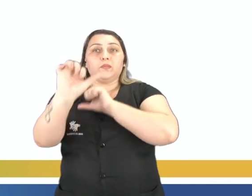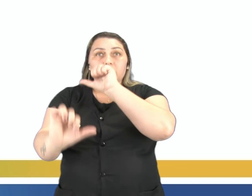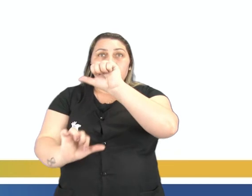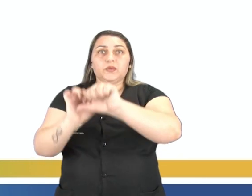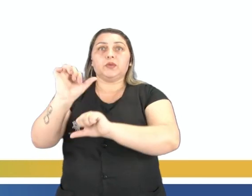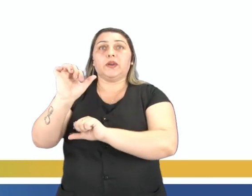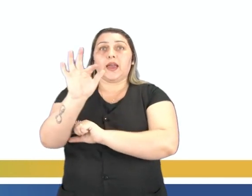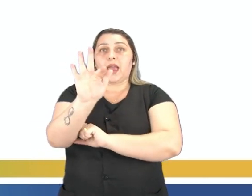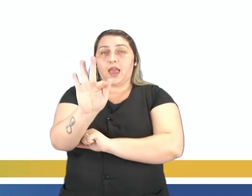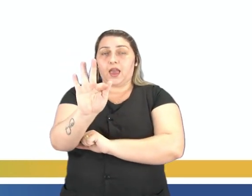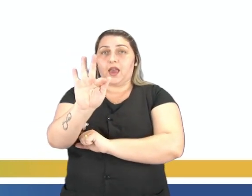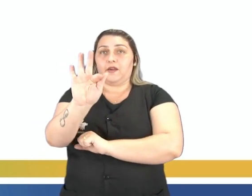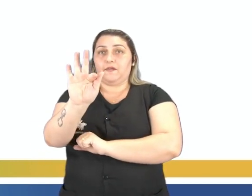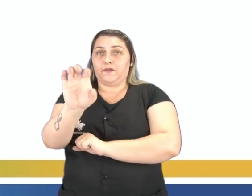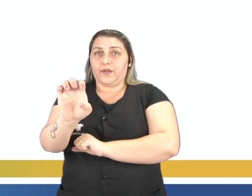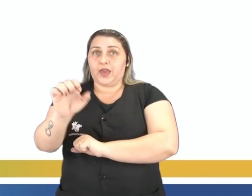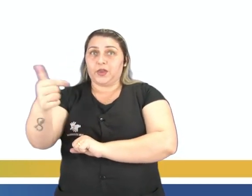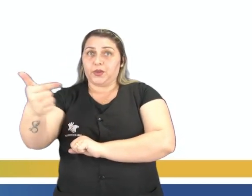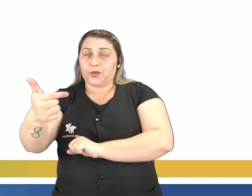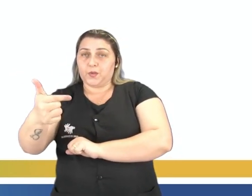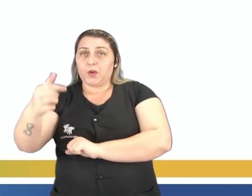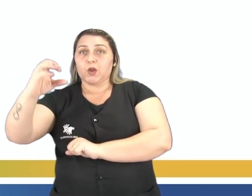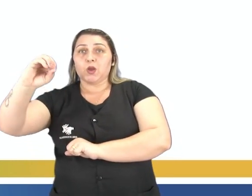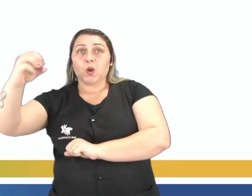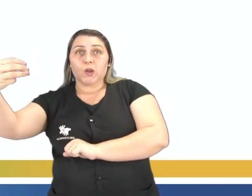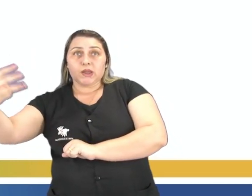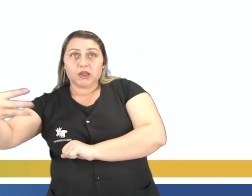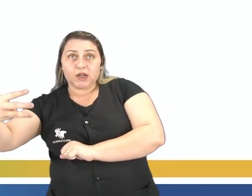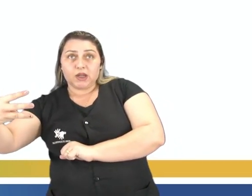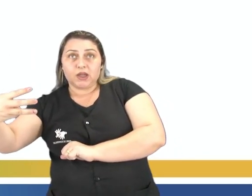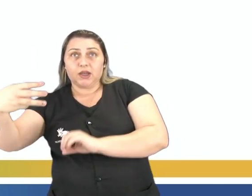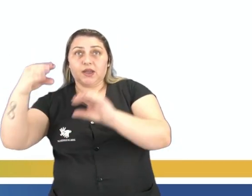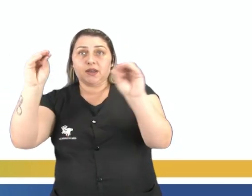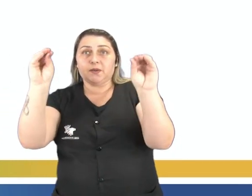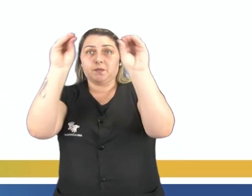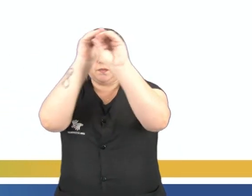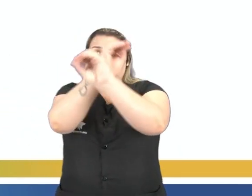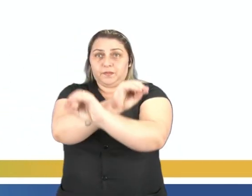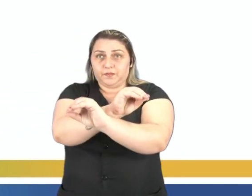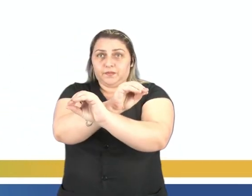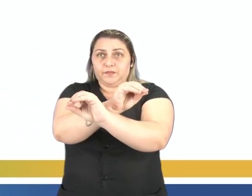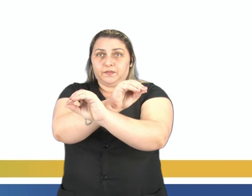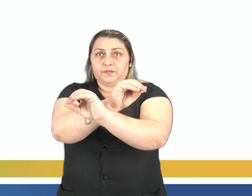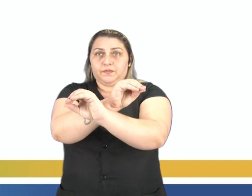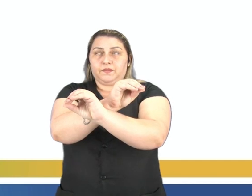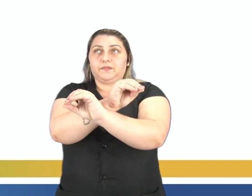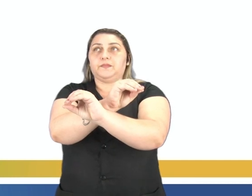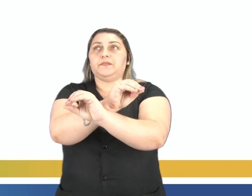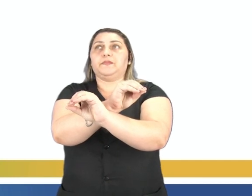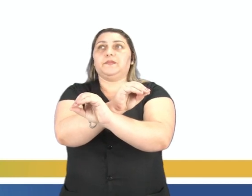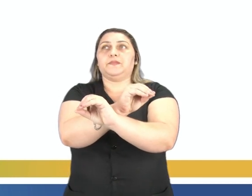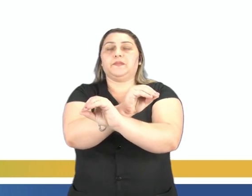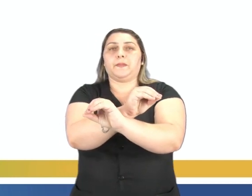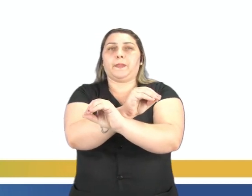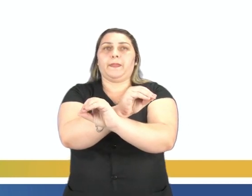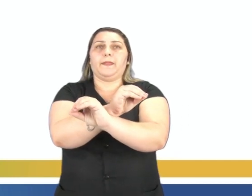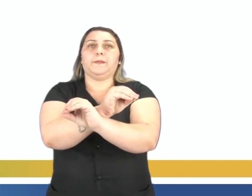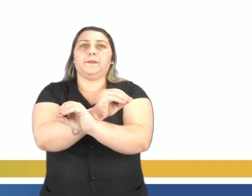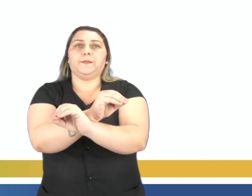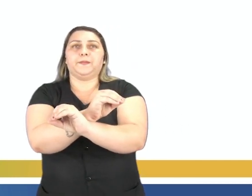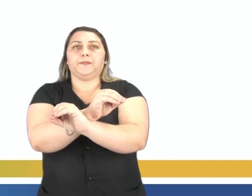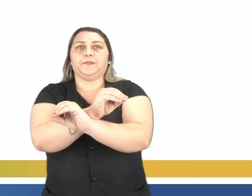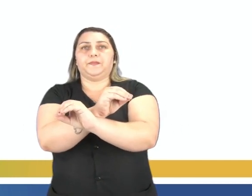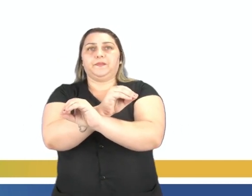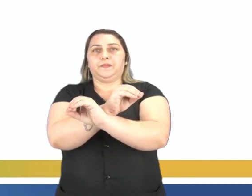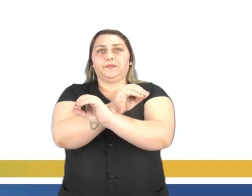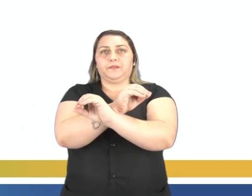Então, o 2, o NOx aqui do oxigênio vai vir como índice do ferro, o 3 aqui do ferro vai vir